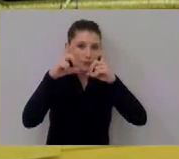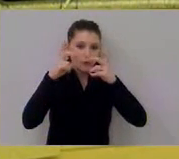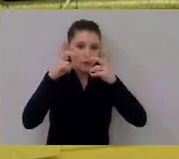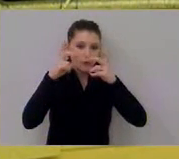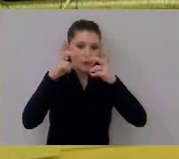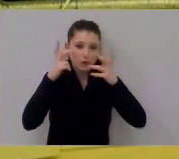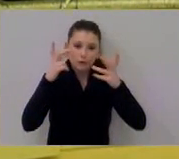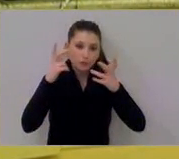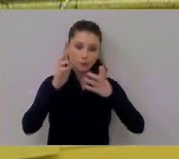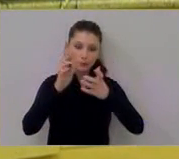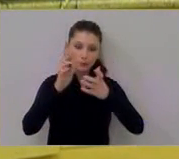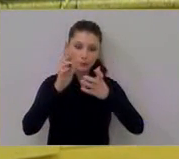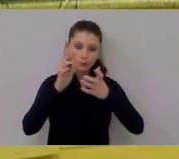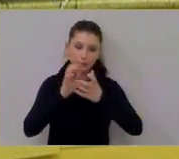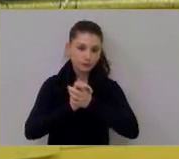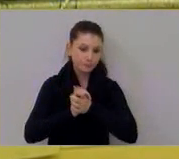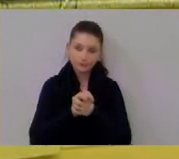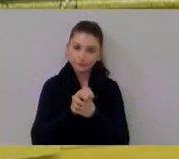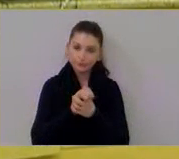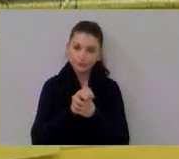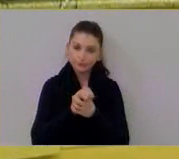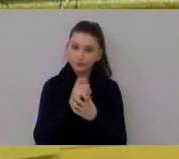cidadão.